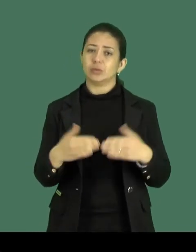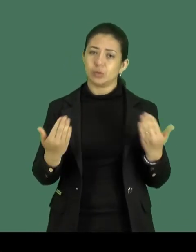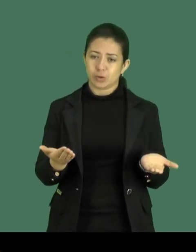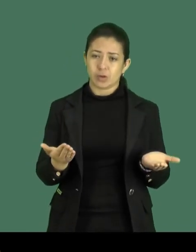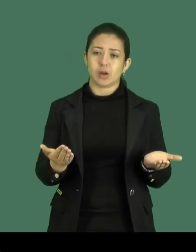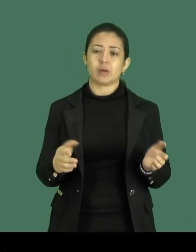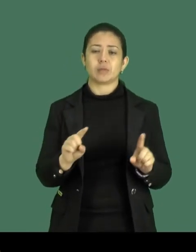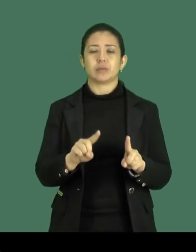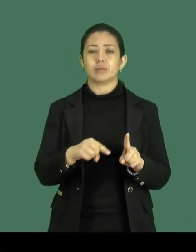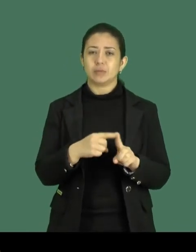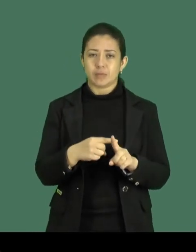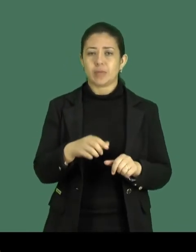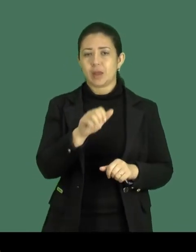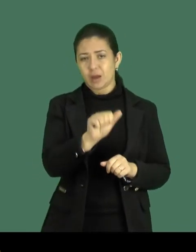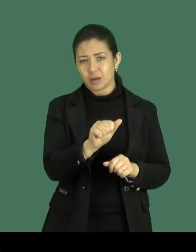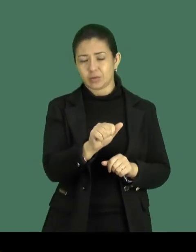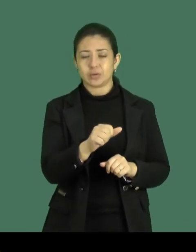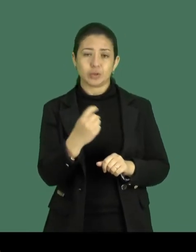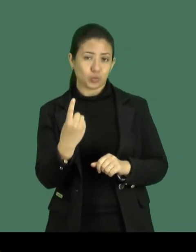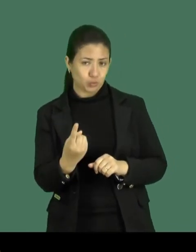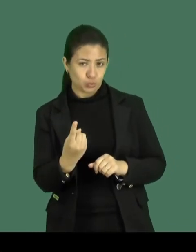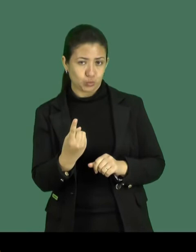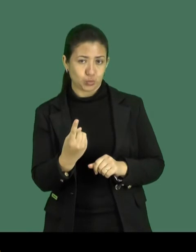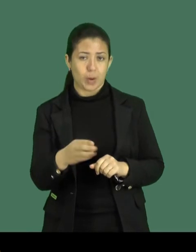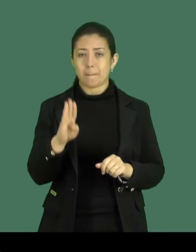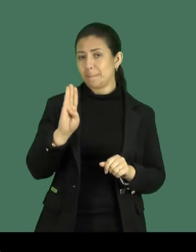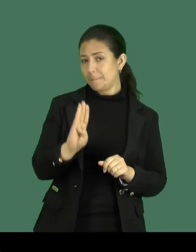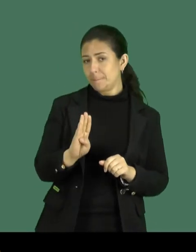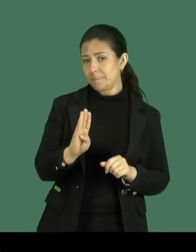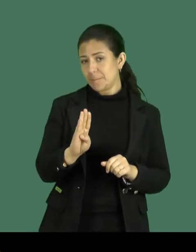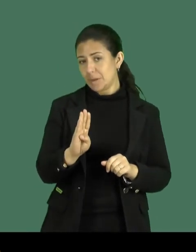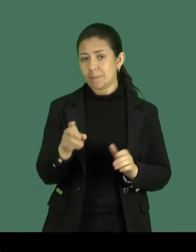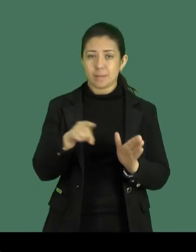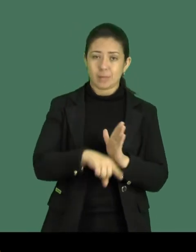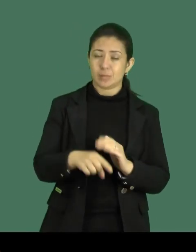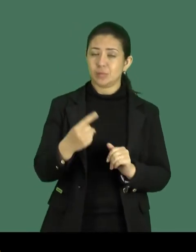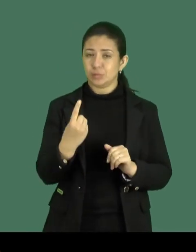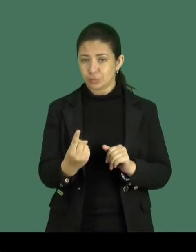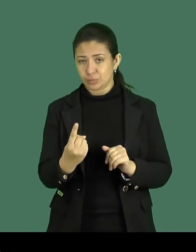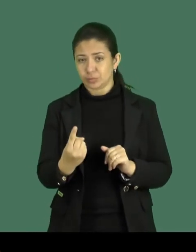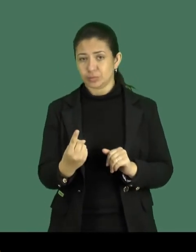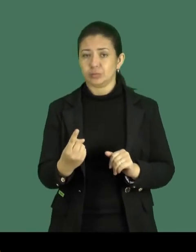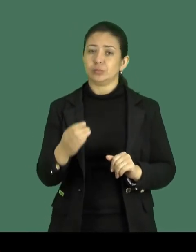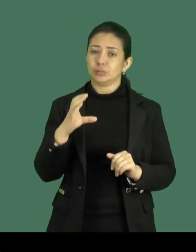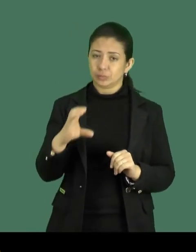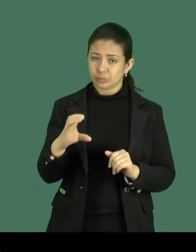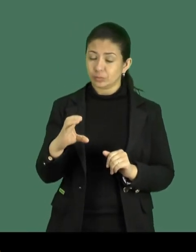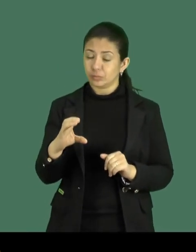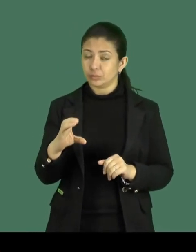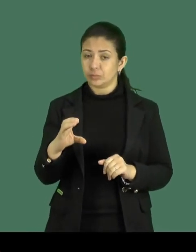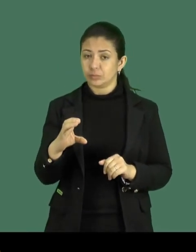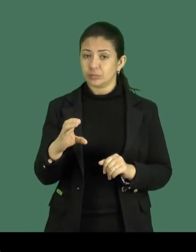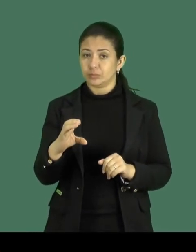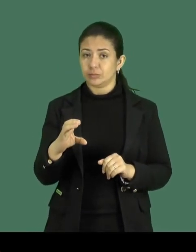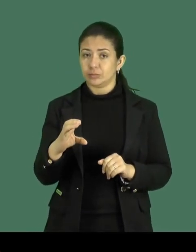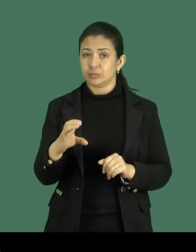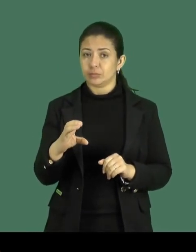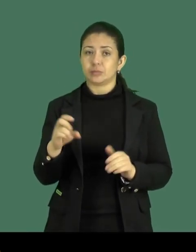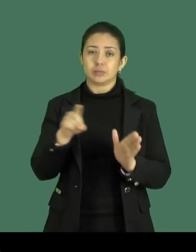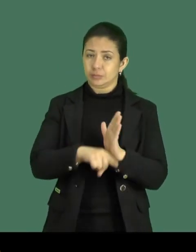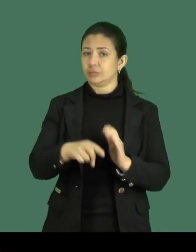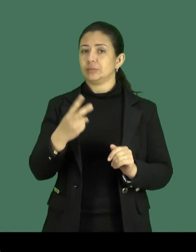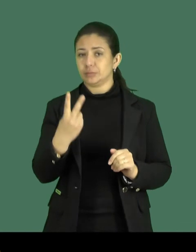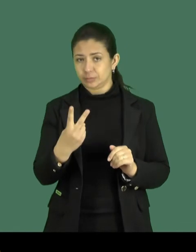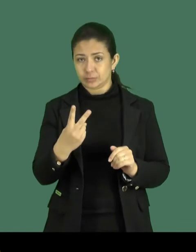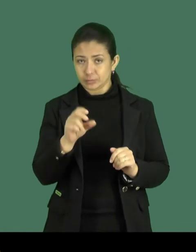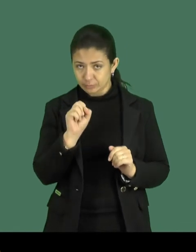segundo grau, o A vale 1, B vale menos 1 e o C vale